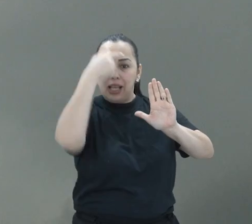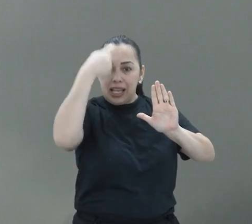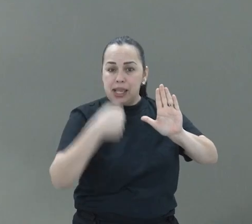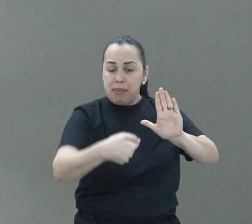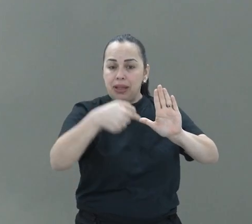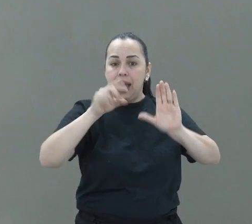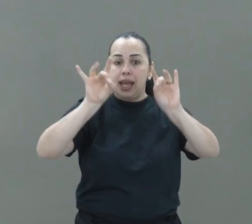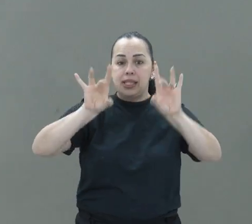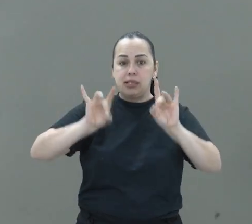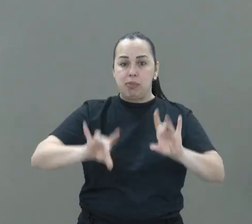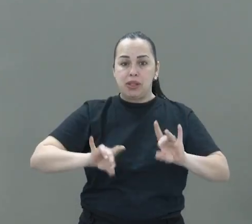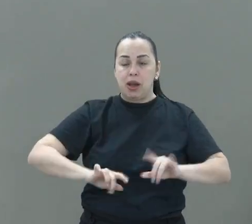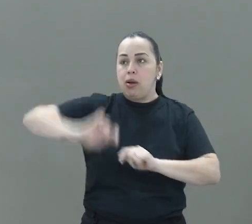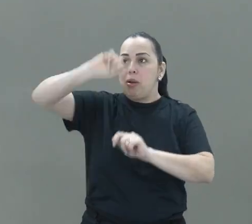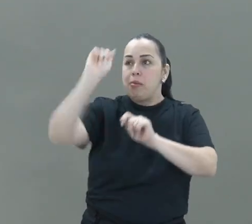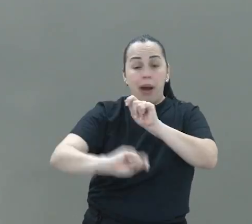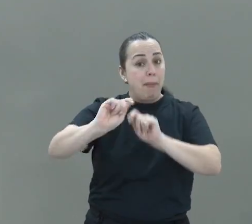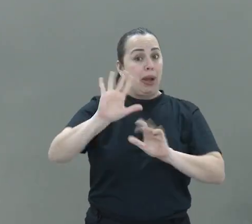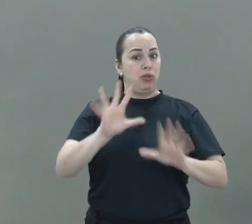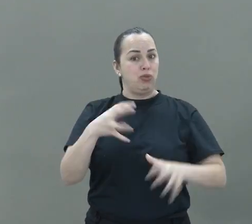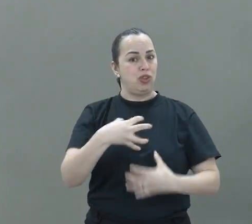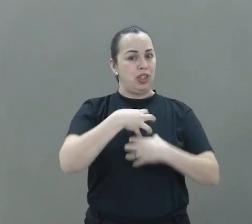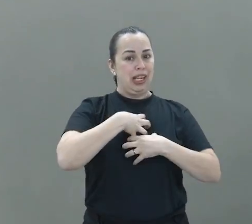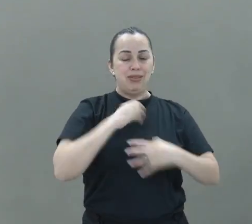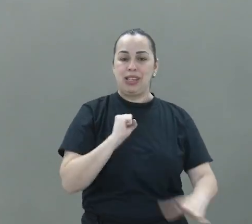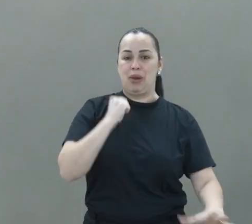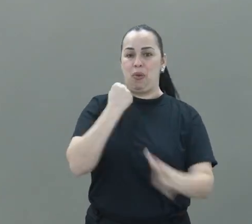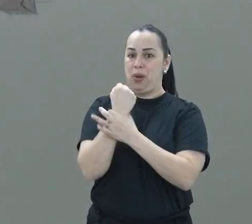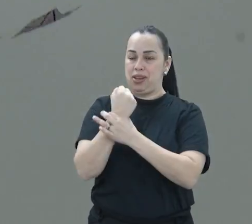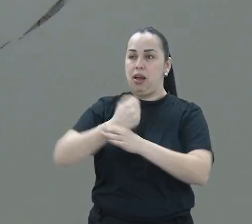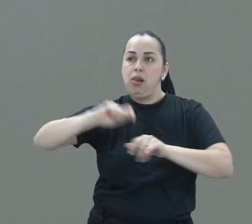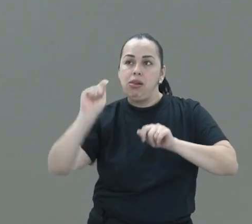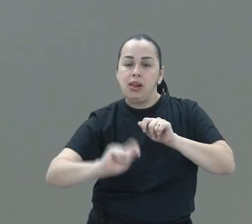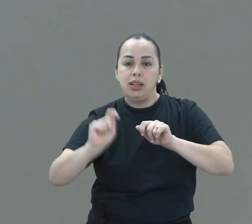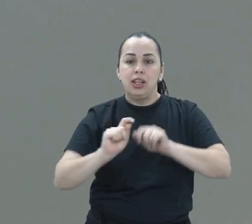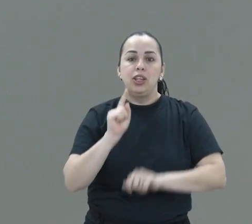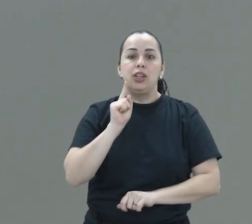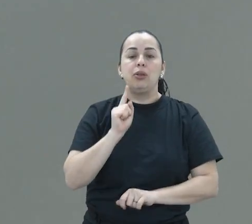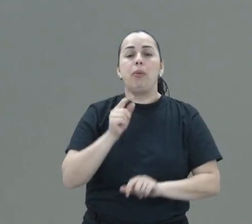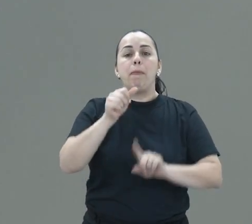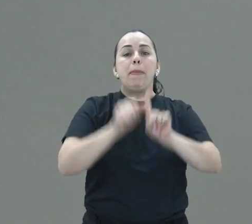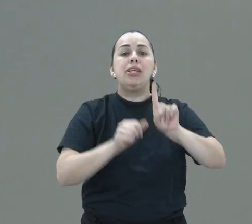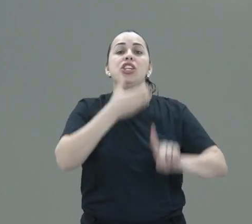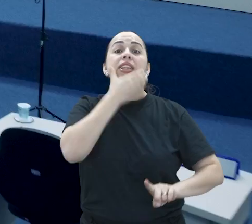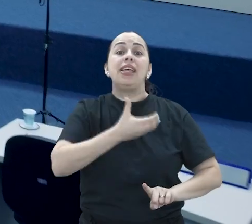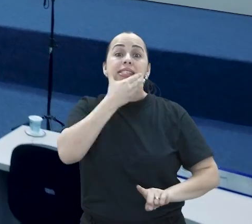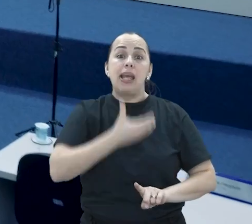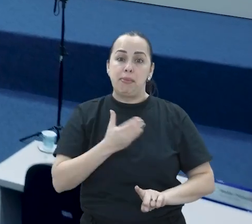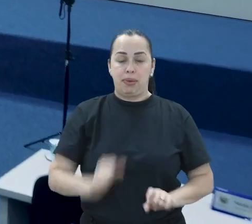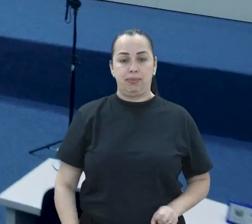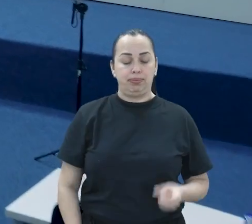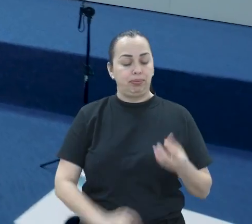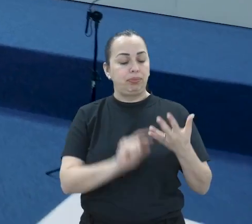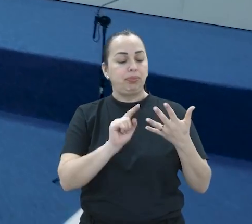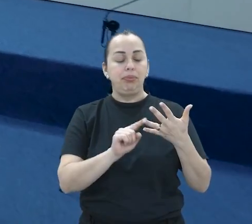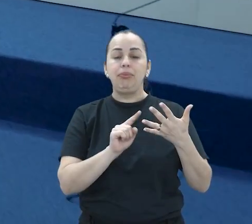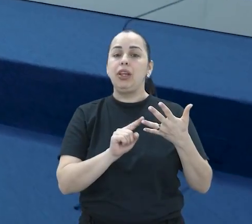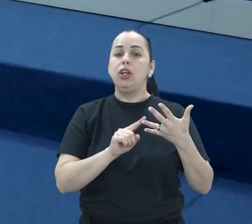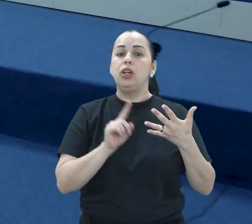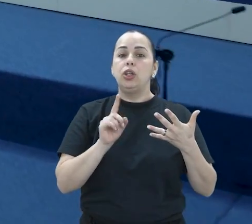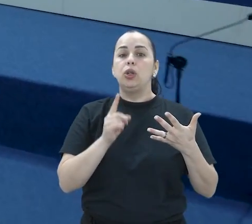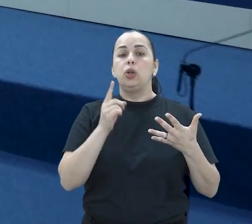uma semana educativa para a prática segura de soltar pipa, que será comemorada em dezembro. Outras 2